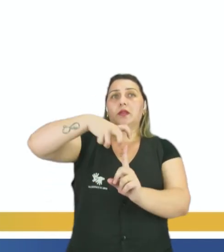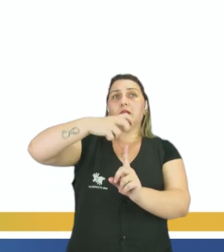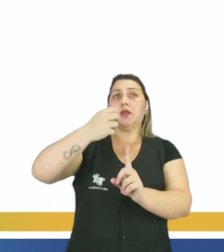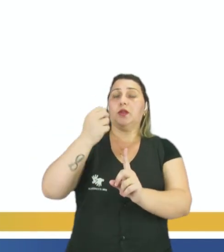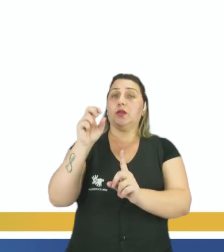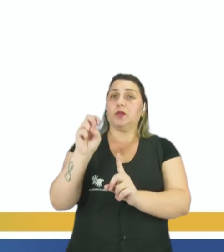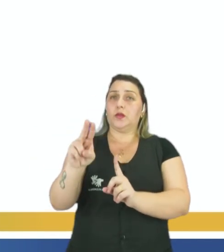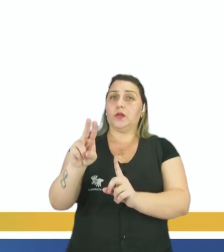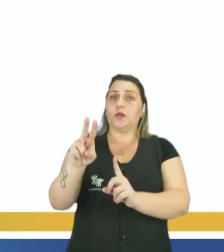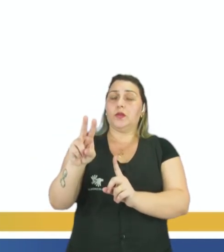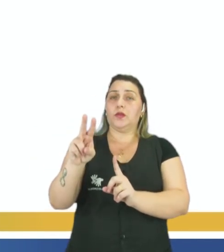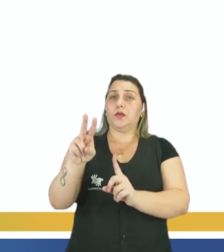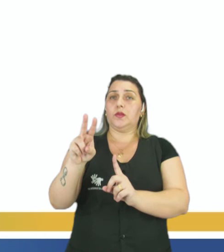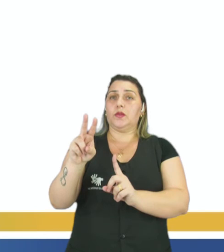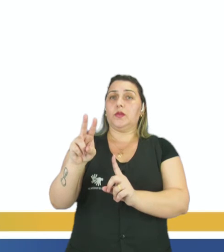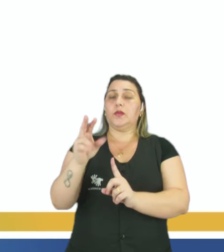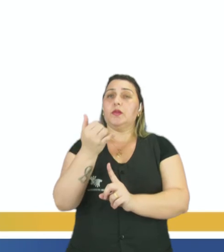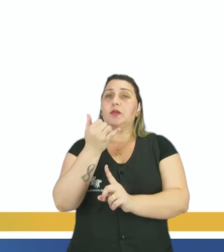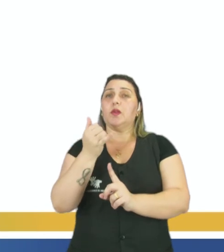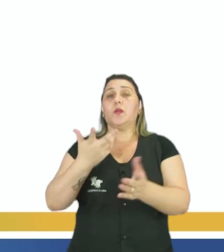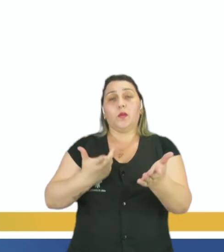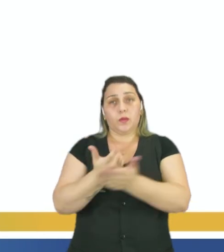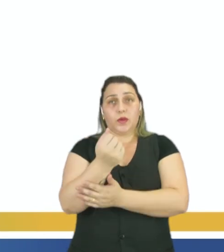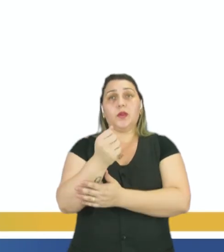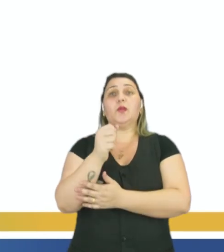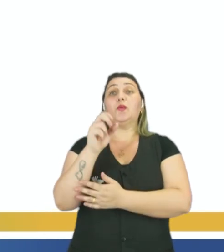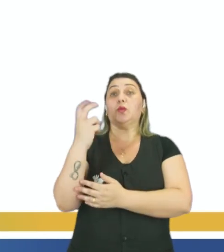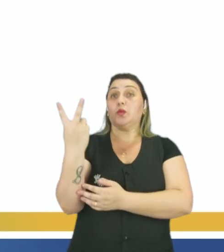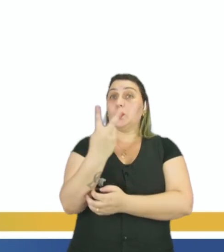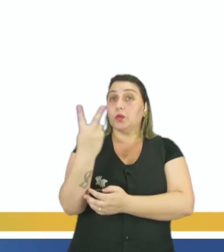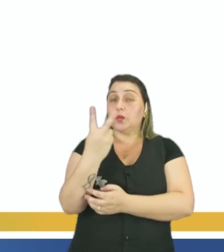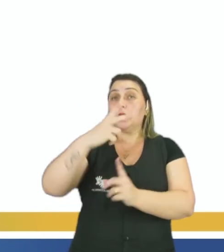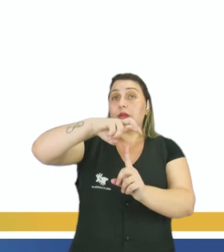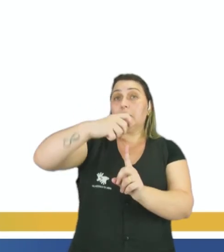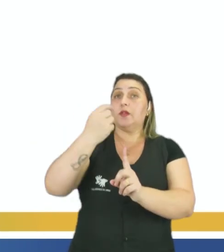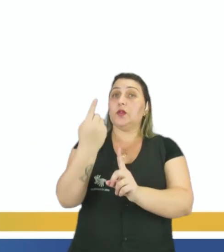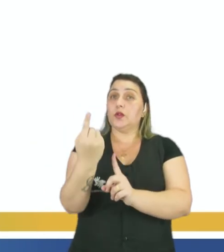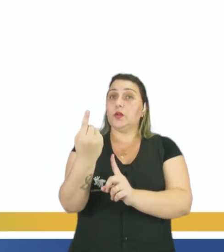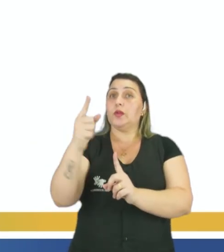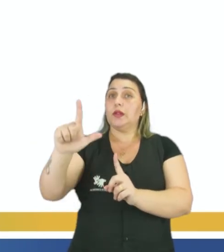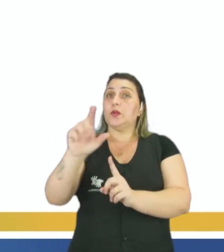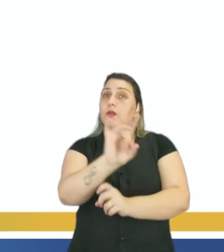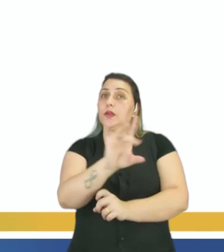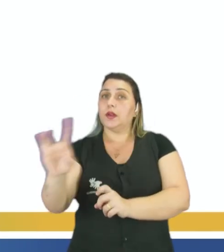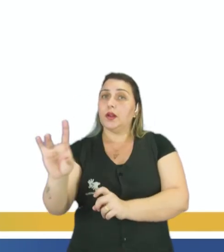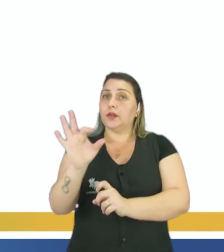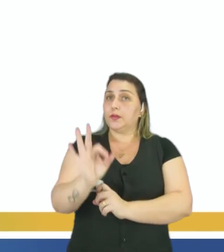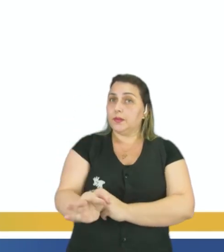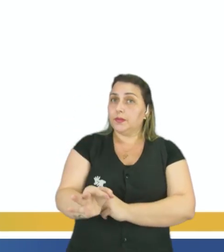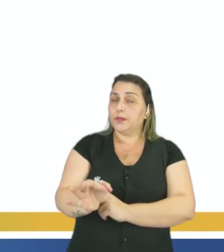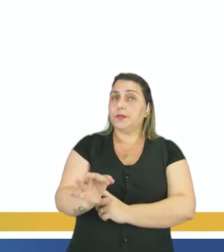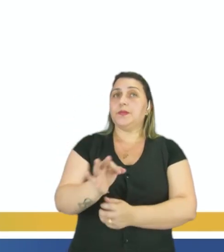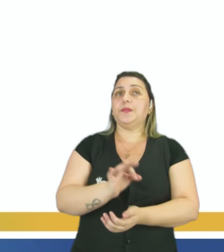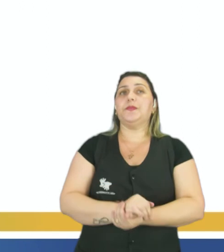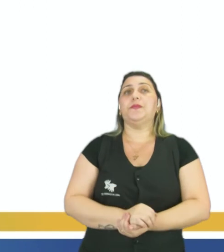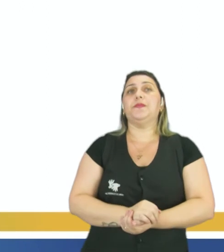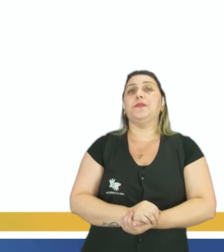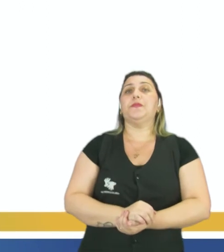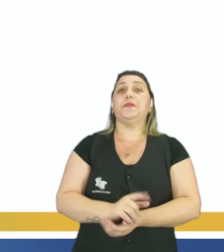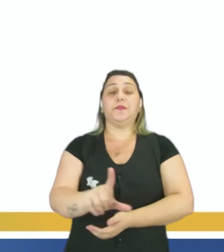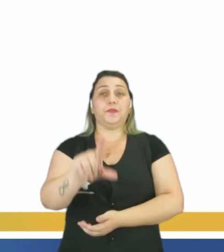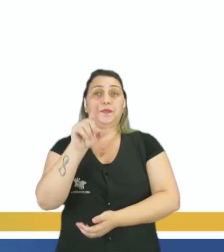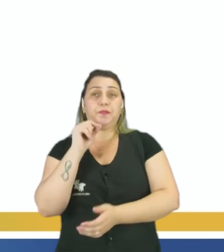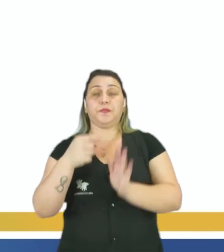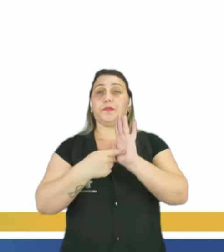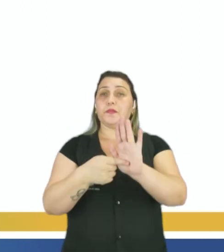2 litros, aliás, eles comprarão 2 garrafas de 1 litro, certo? Pois a opção